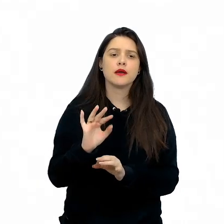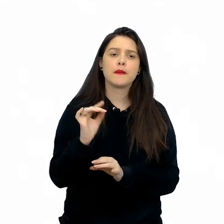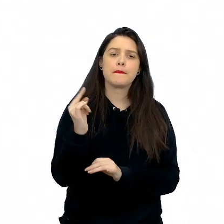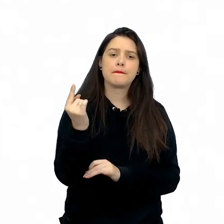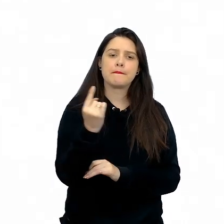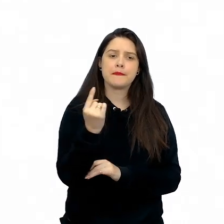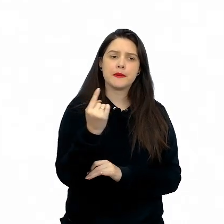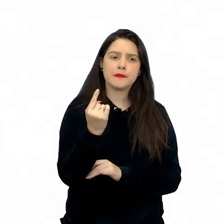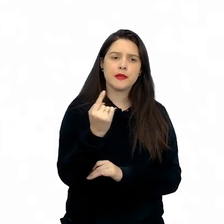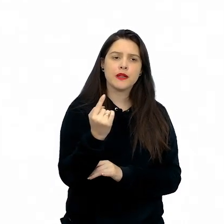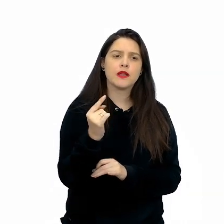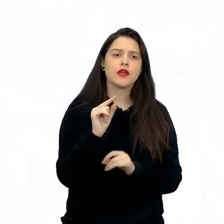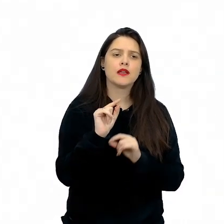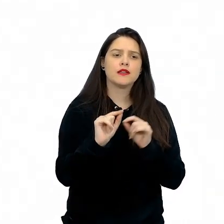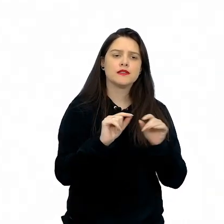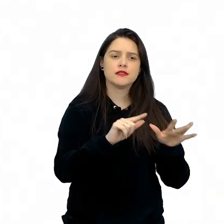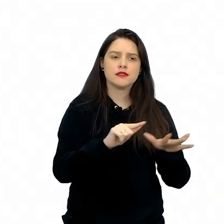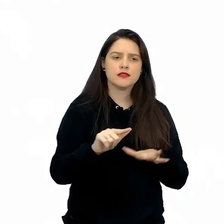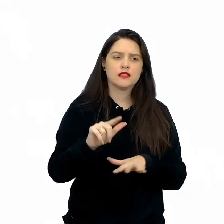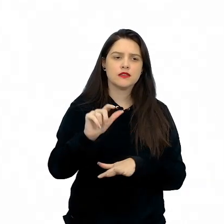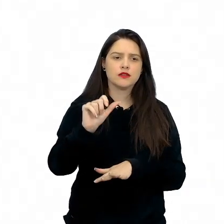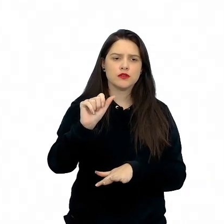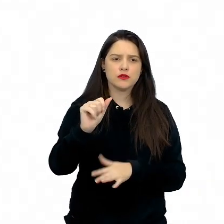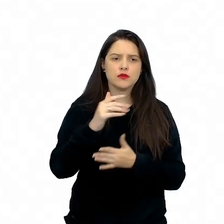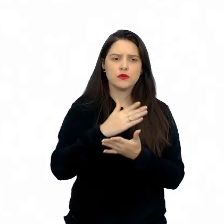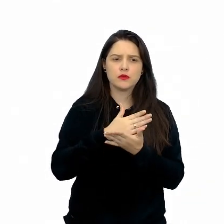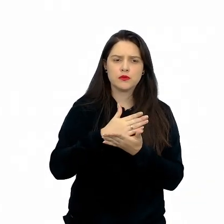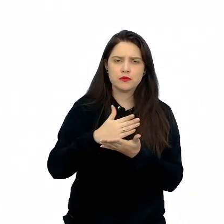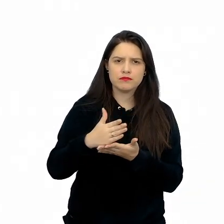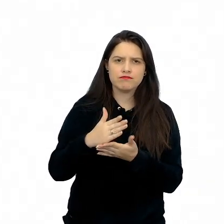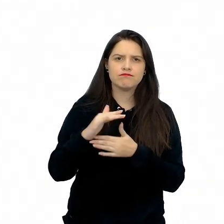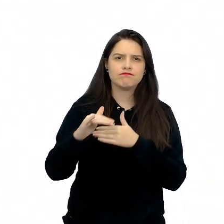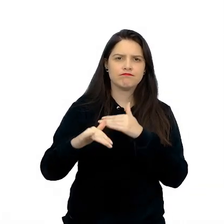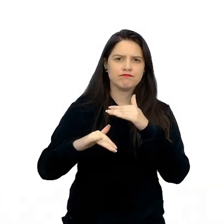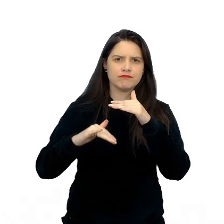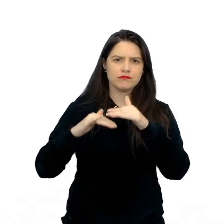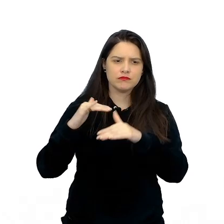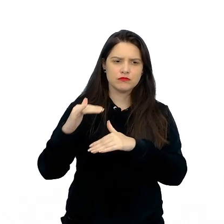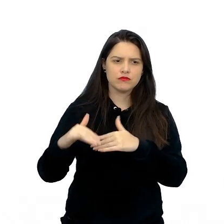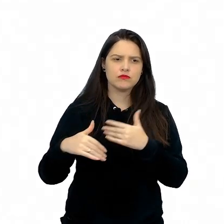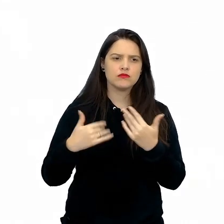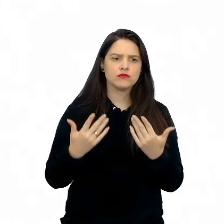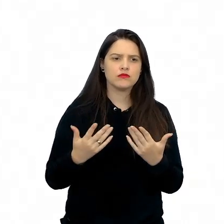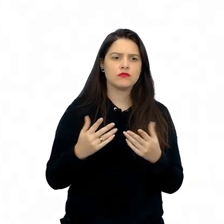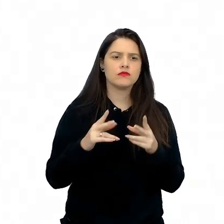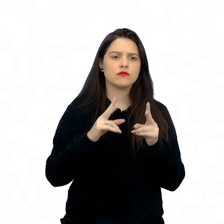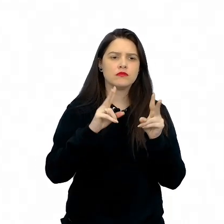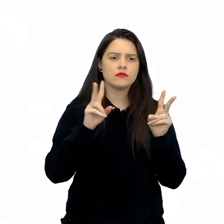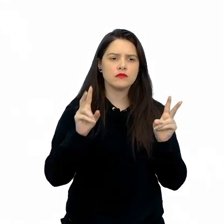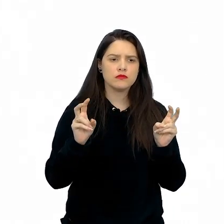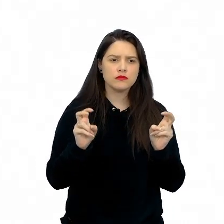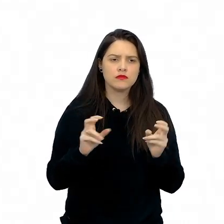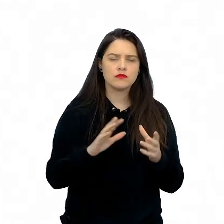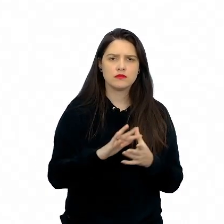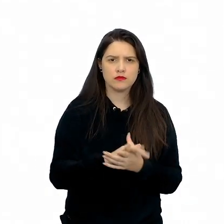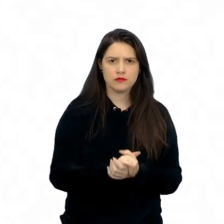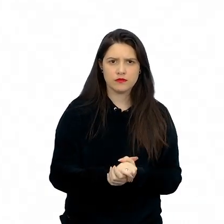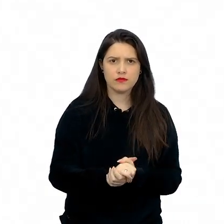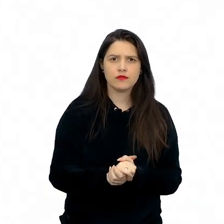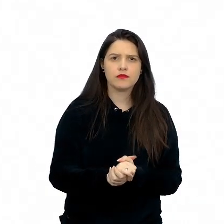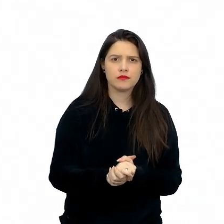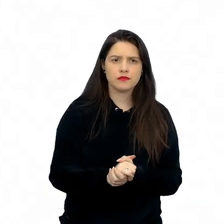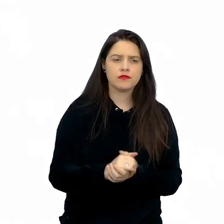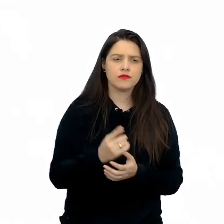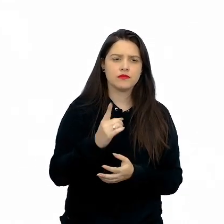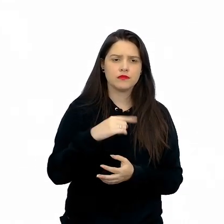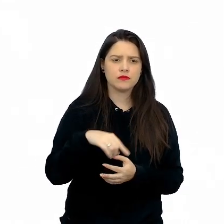aula 1 e 2, eu vou pular um pouco, eu vou lá para 7 e 8, que já é mais complexa. Olha, eu não vou dar todos